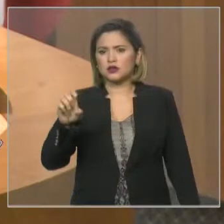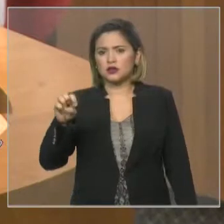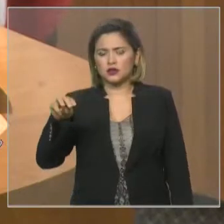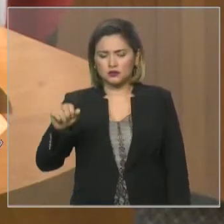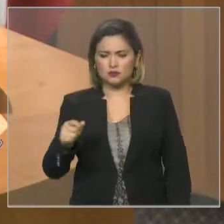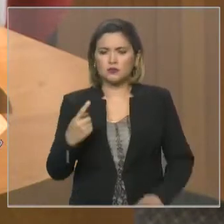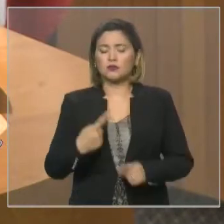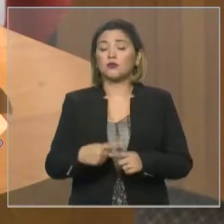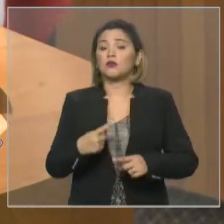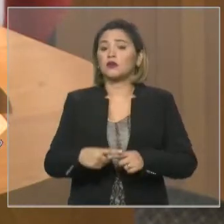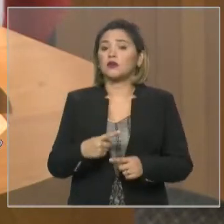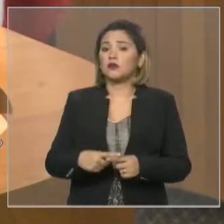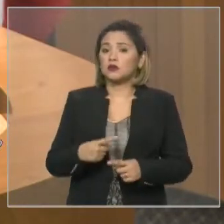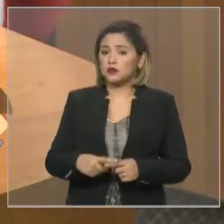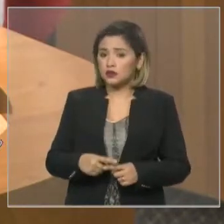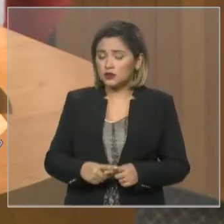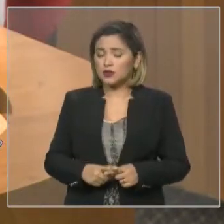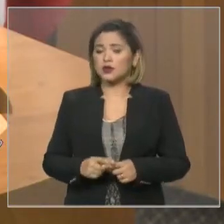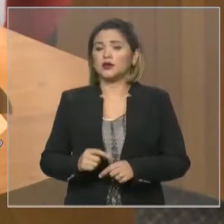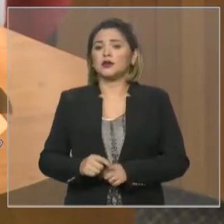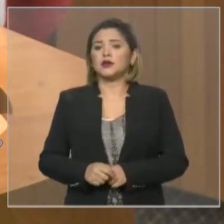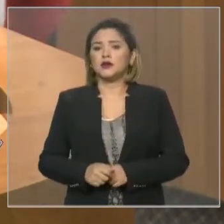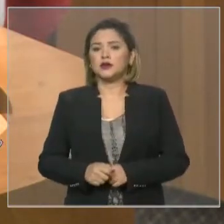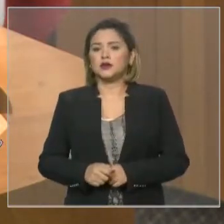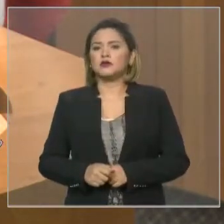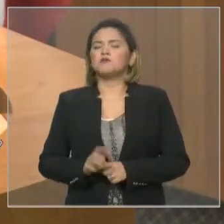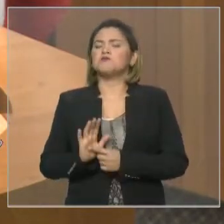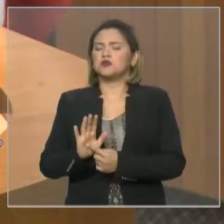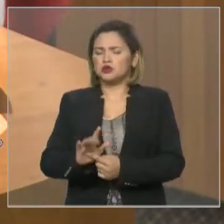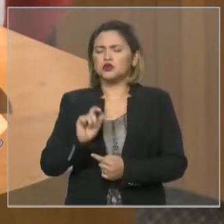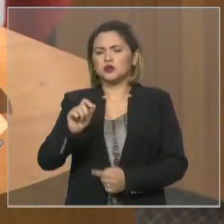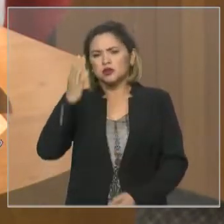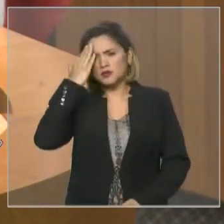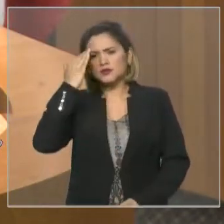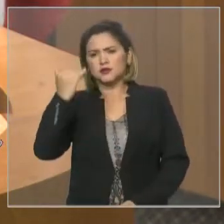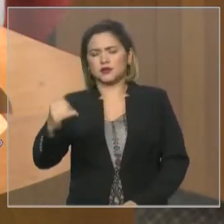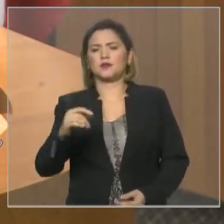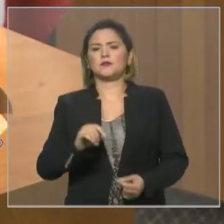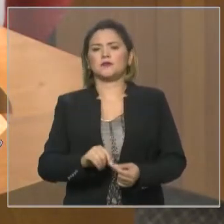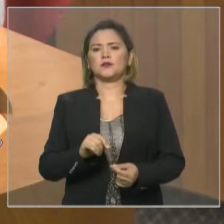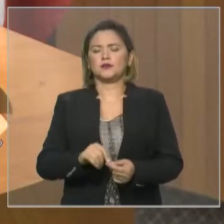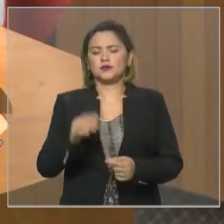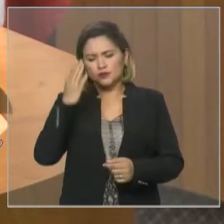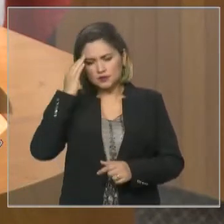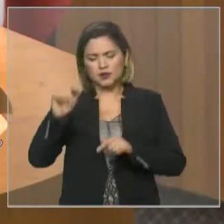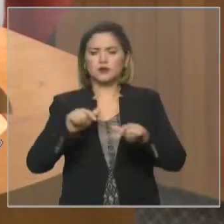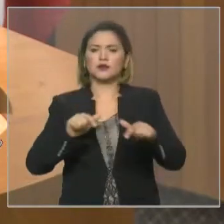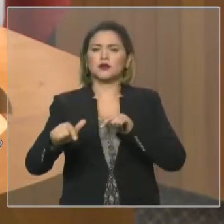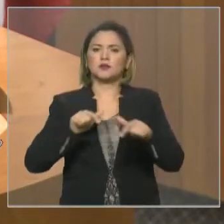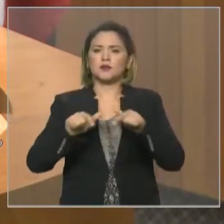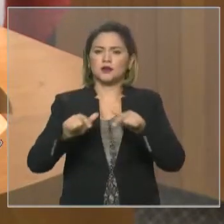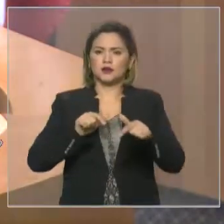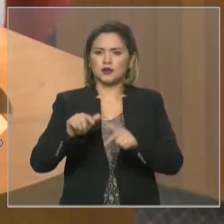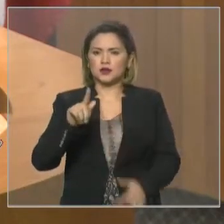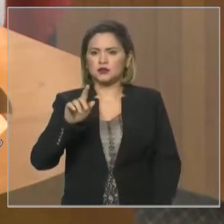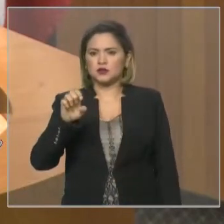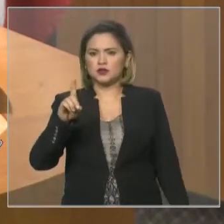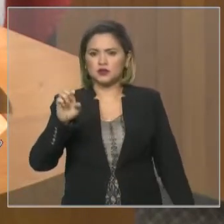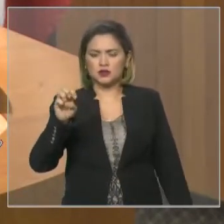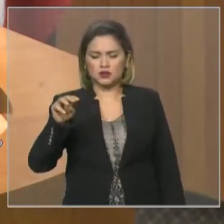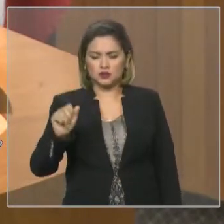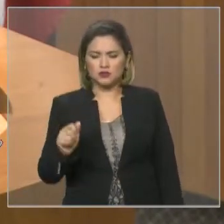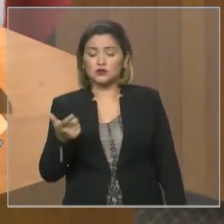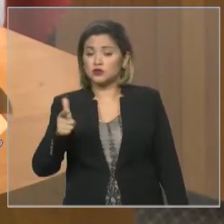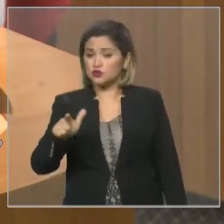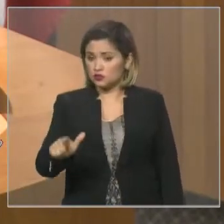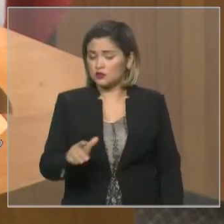competência e já mostrou que sabe fazer, mostrou que sabe trabalhar à frente da GDEMA. Então, mais uma vez, eu